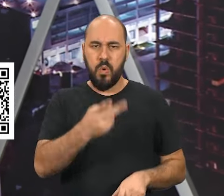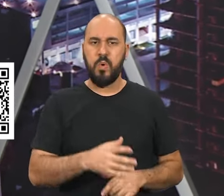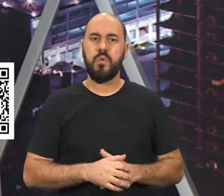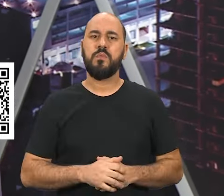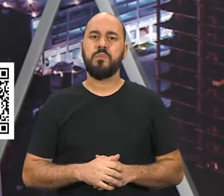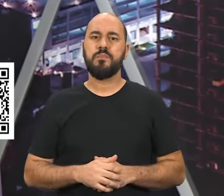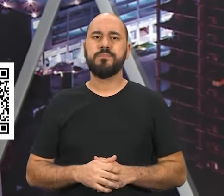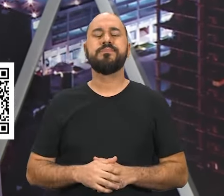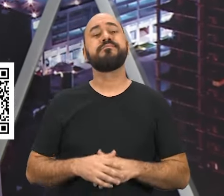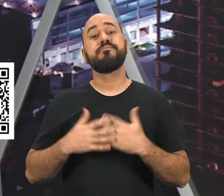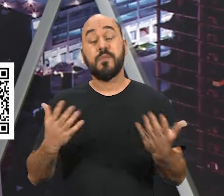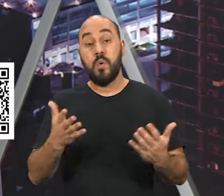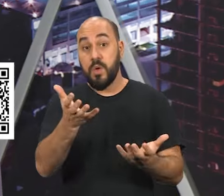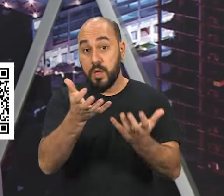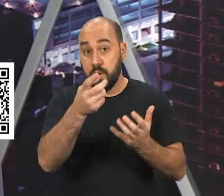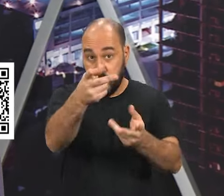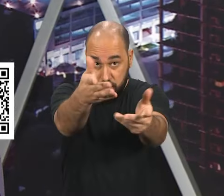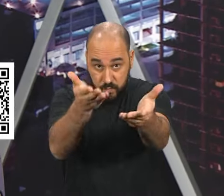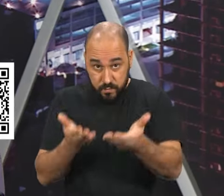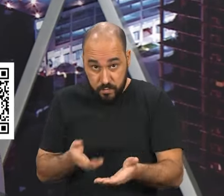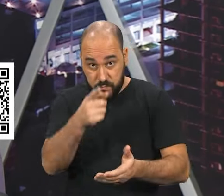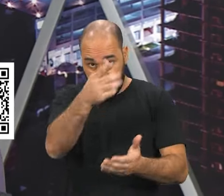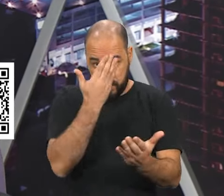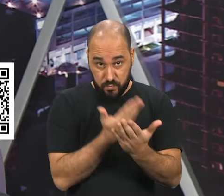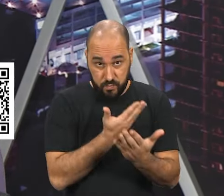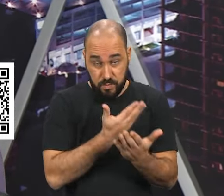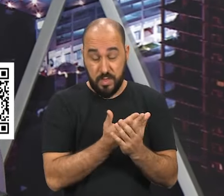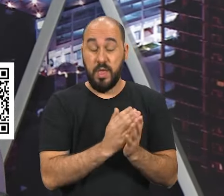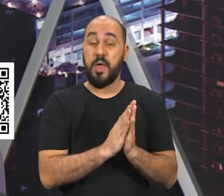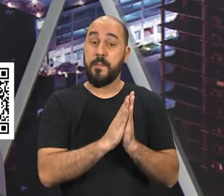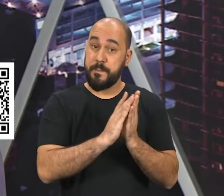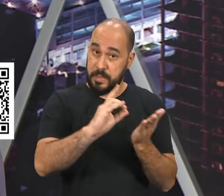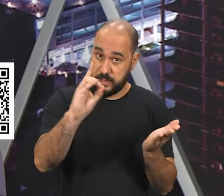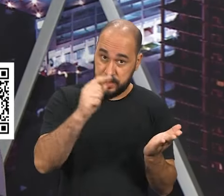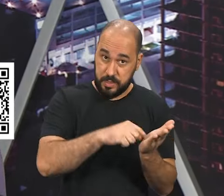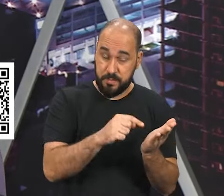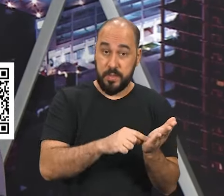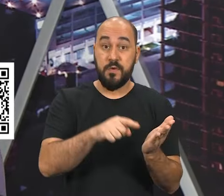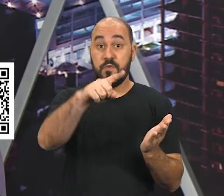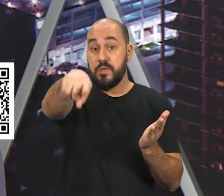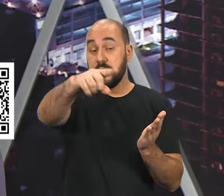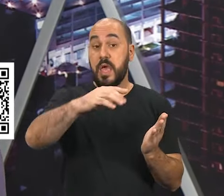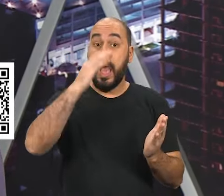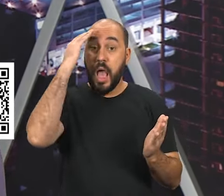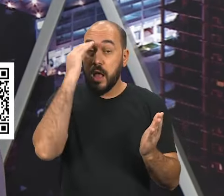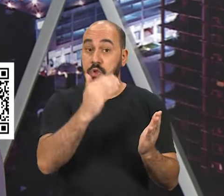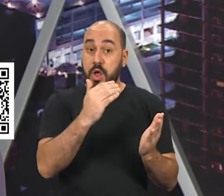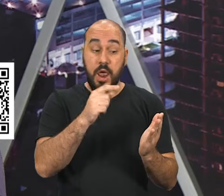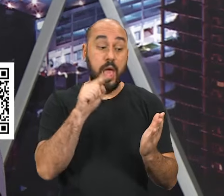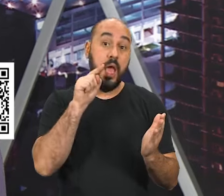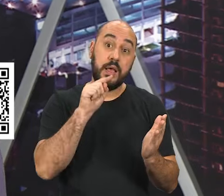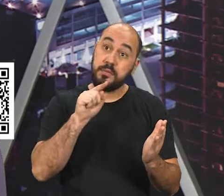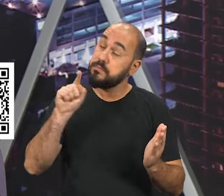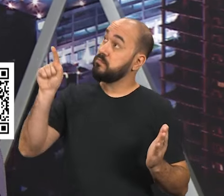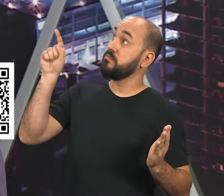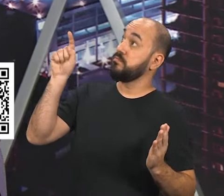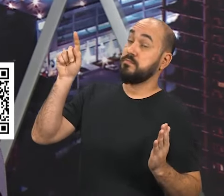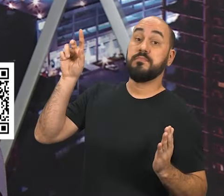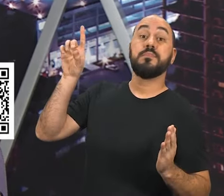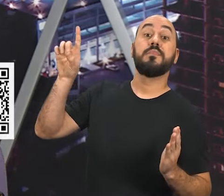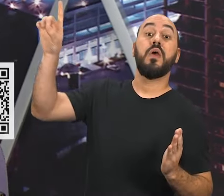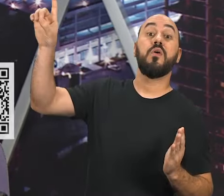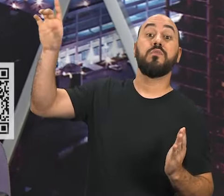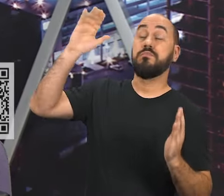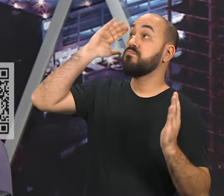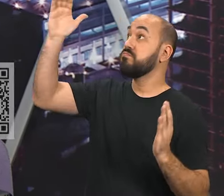Primeiro, que você estude mais a Bíblia. Segundo, que você adore a Deus e sirva a Deus.